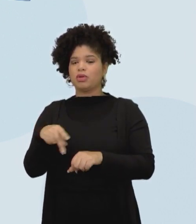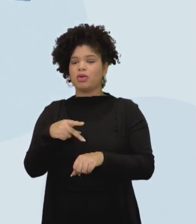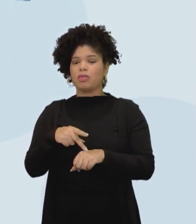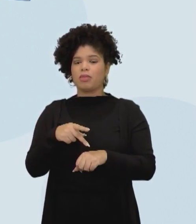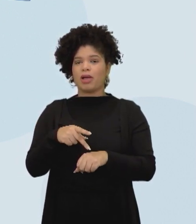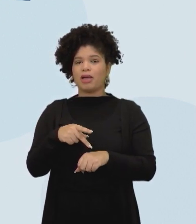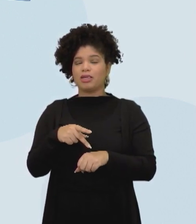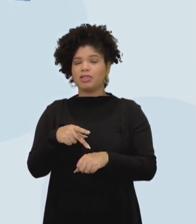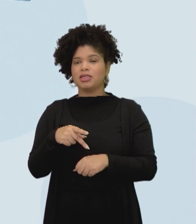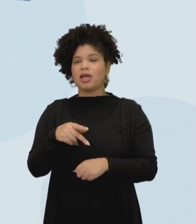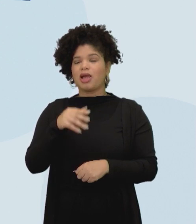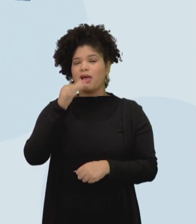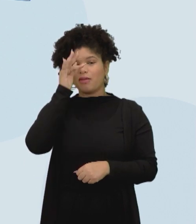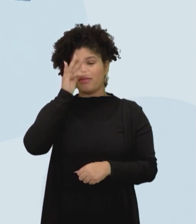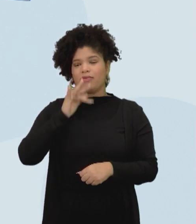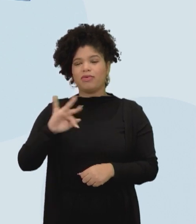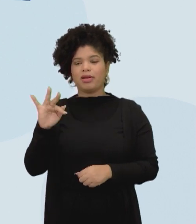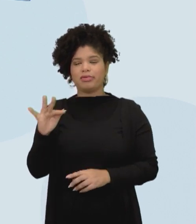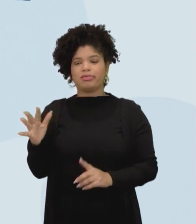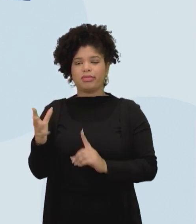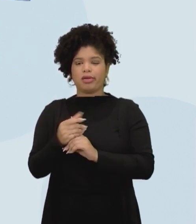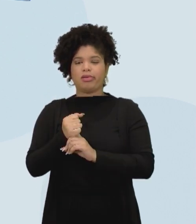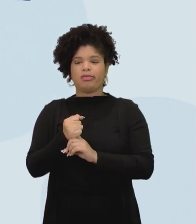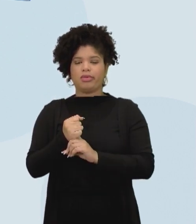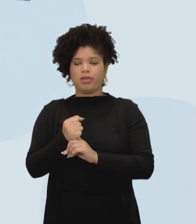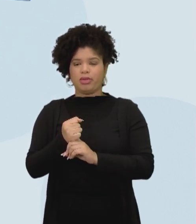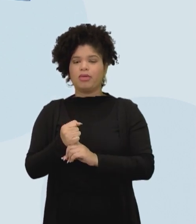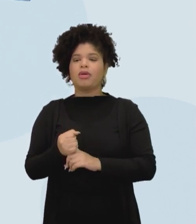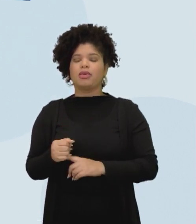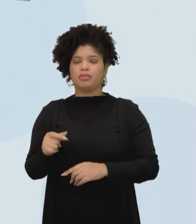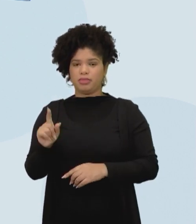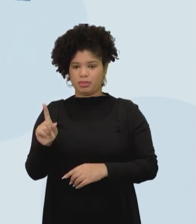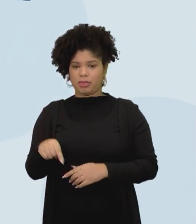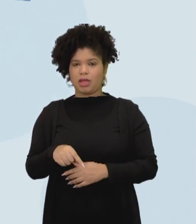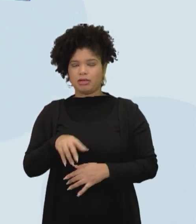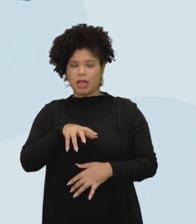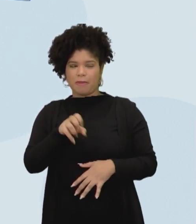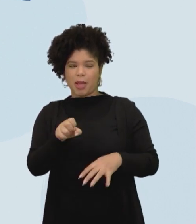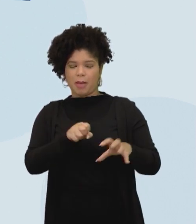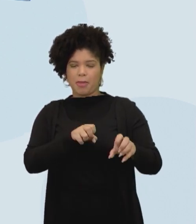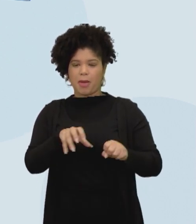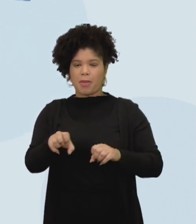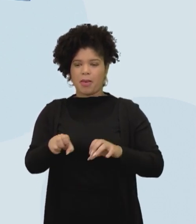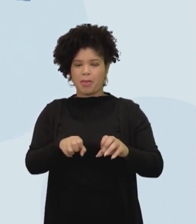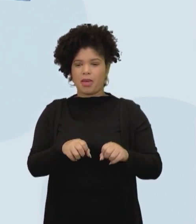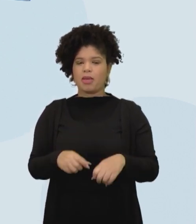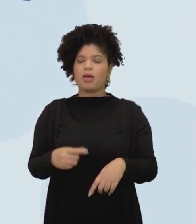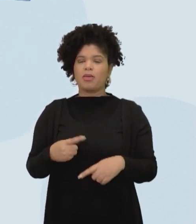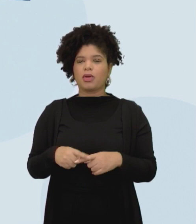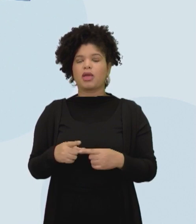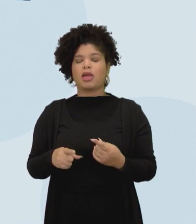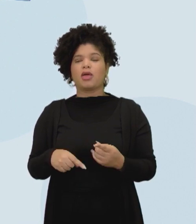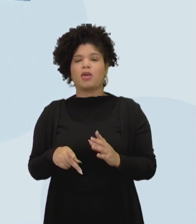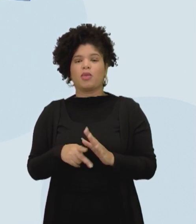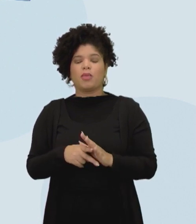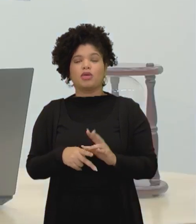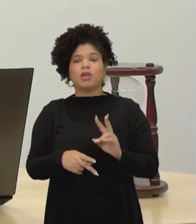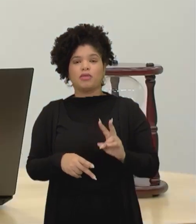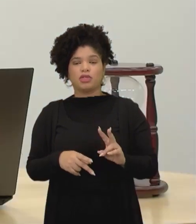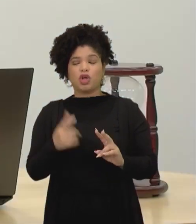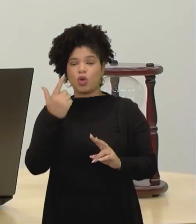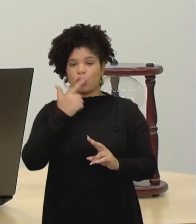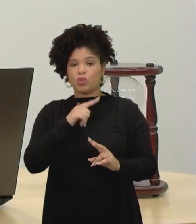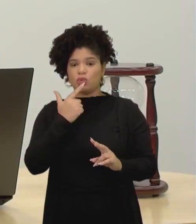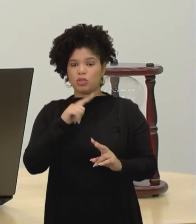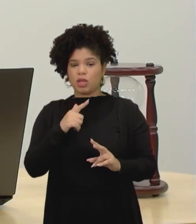até vou colocar aqui, há uma tentativa de recolonização da França. Então, assim, primeiro, o Vietnã, eles conseguem se libertar